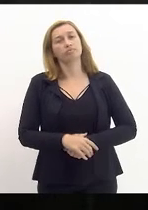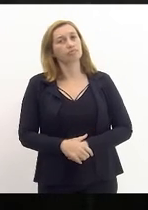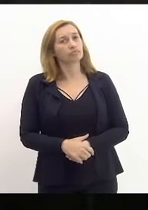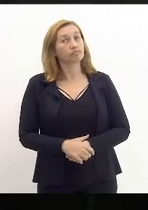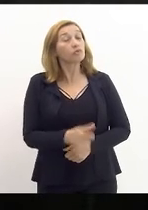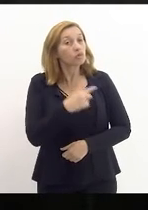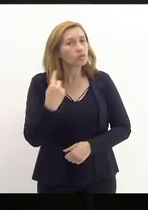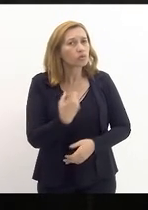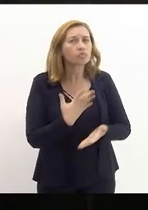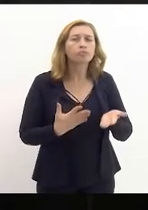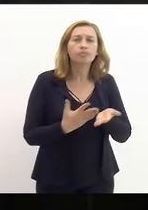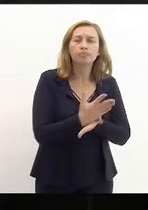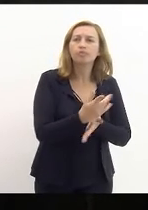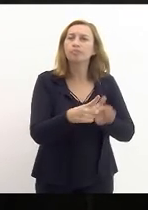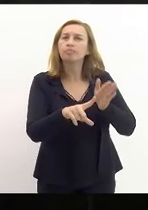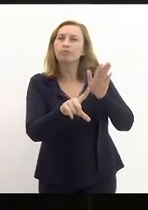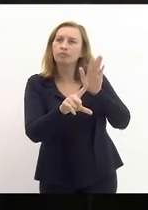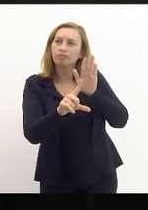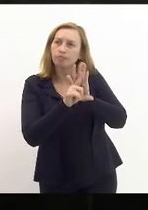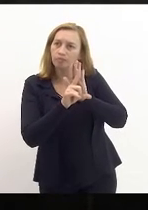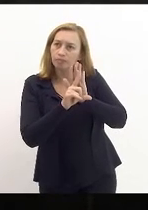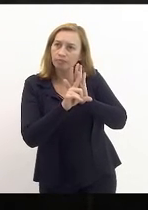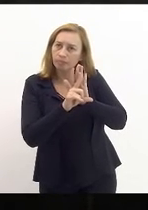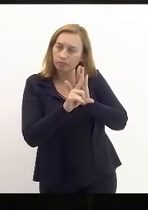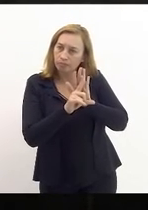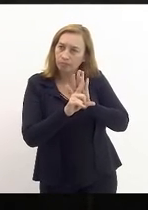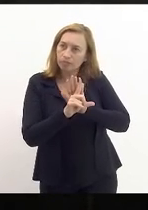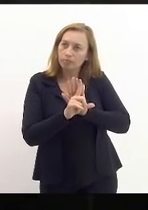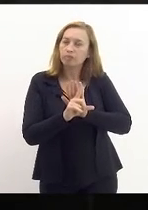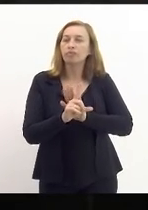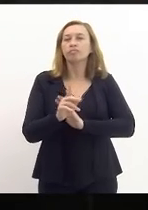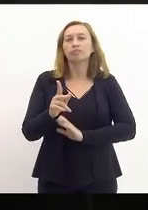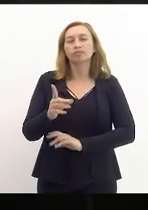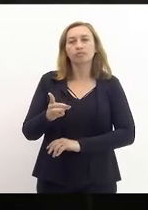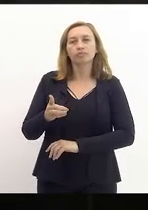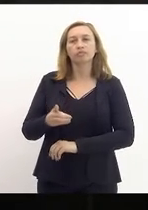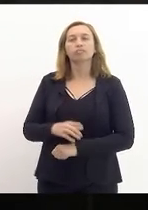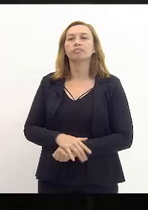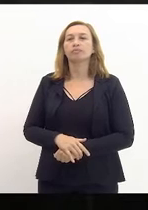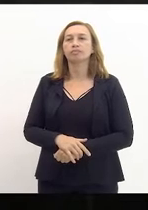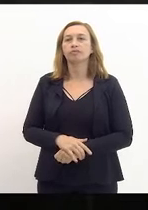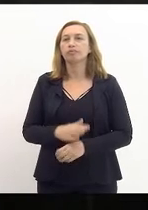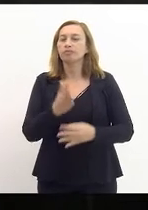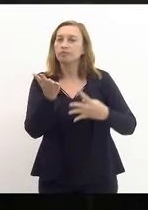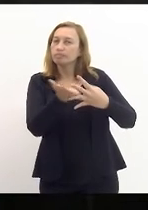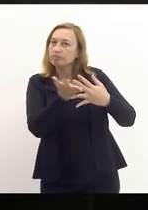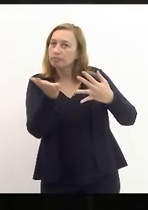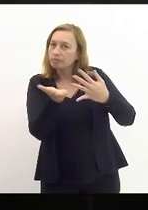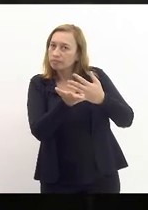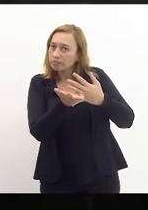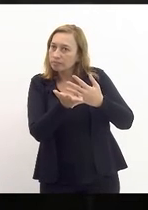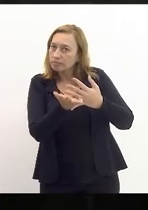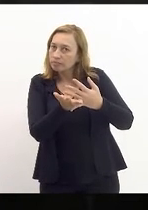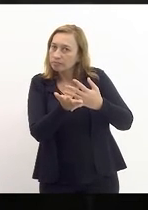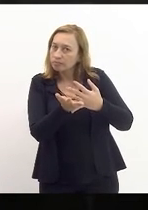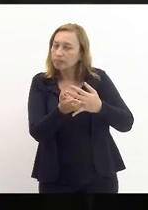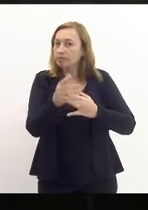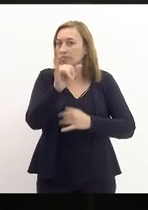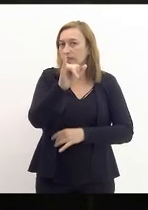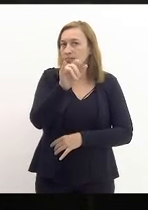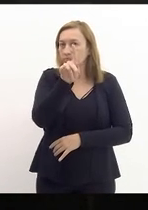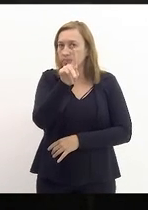e nós aprovamos a lei Isto é o Parlamento Fluminense tá parcelamento do